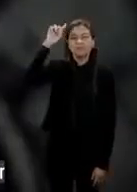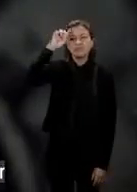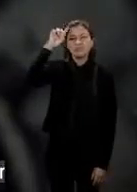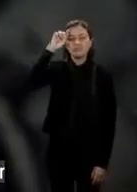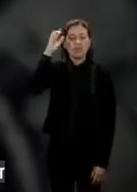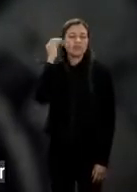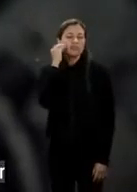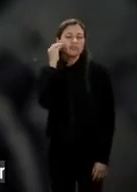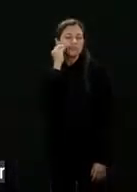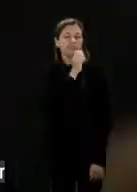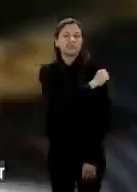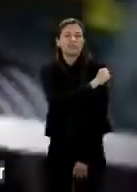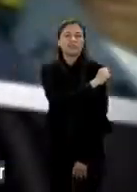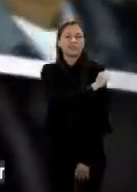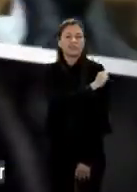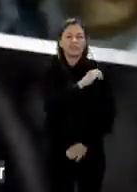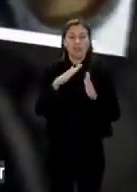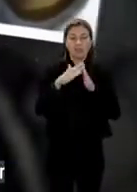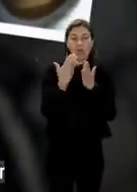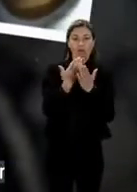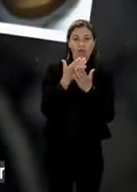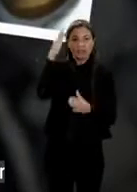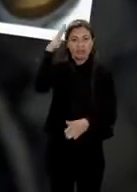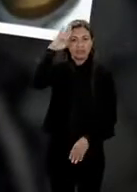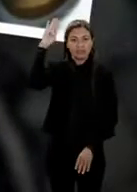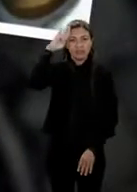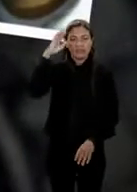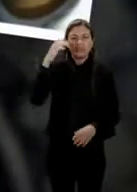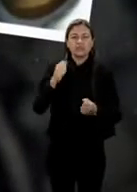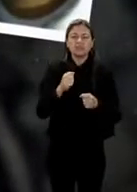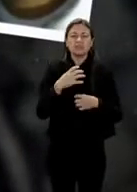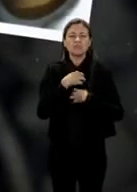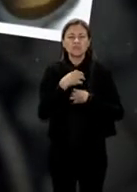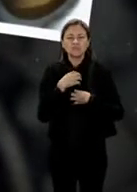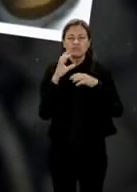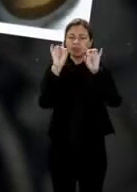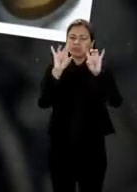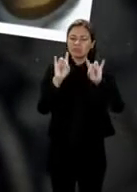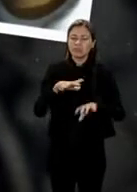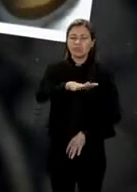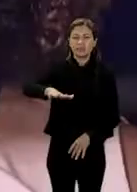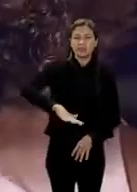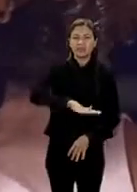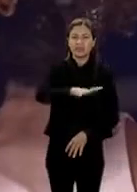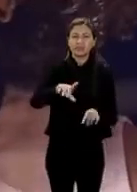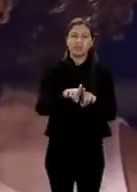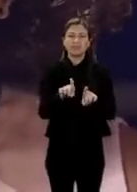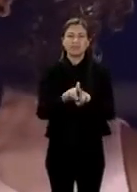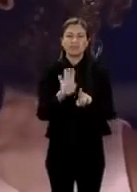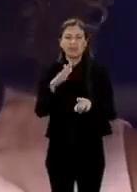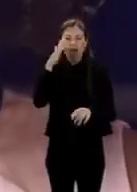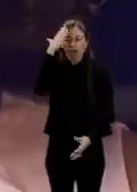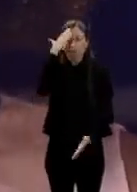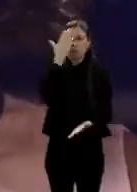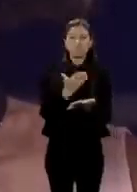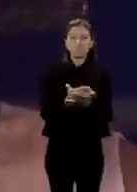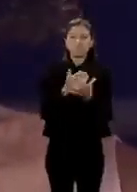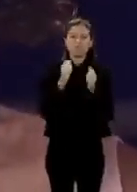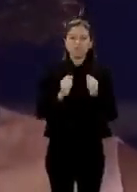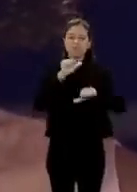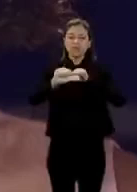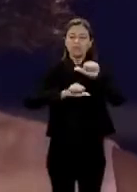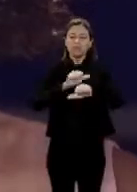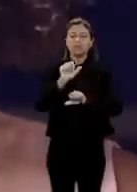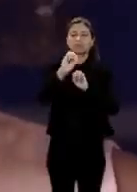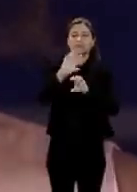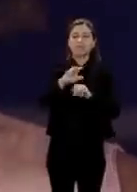dia, a convivência e a experiência com os alunos no Colégio Militar, eu senti a necessidade de me especializar na minha área. E por acreditar no poder